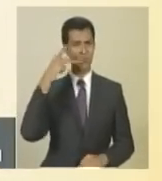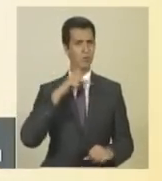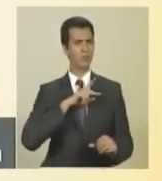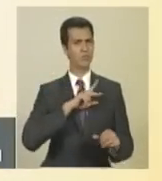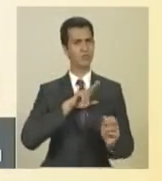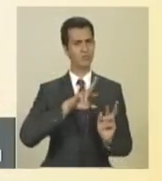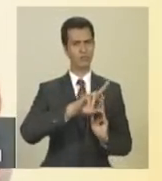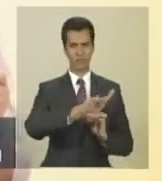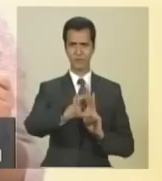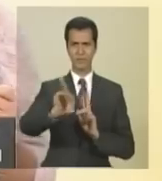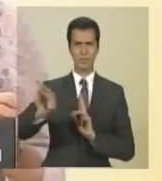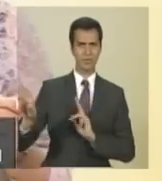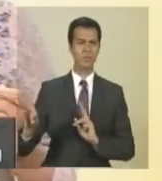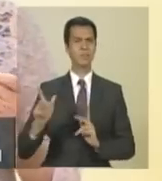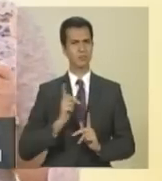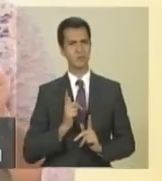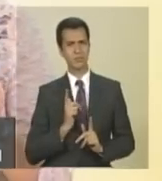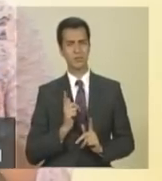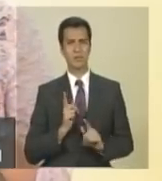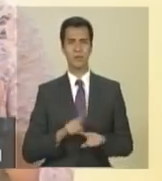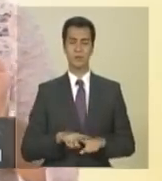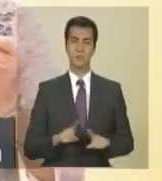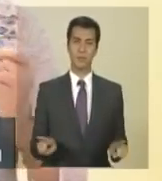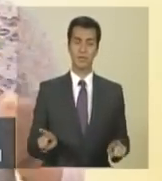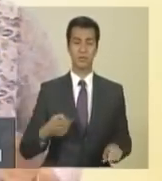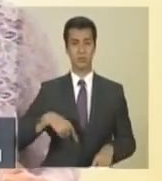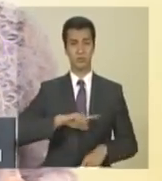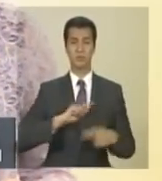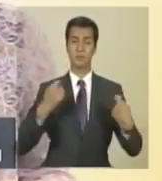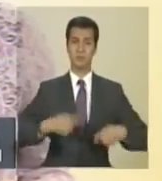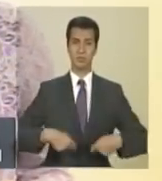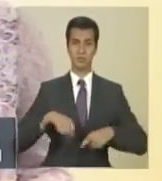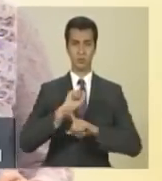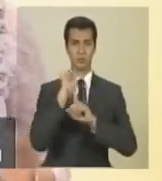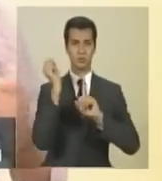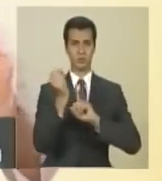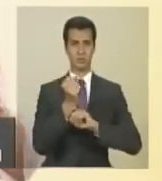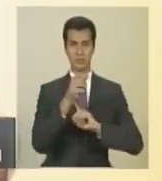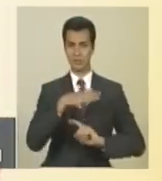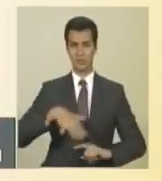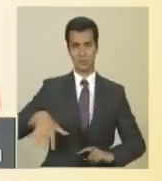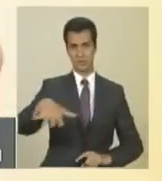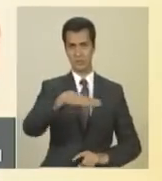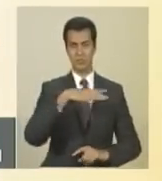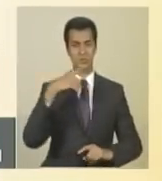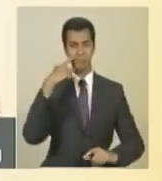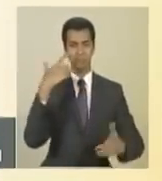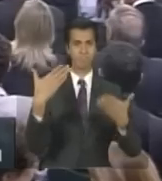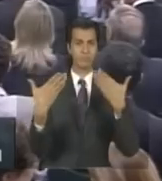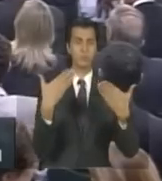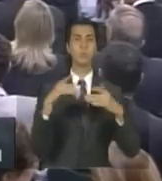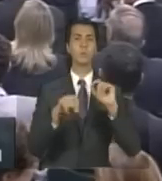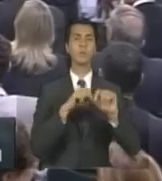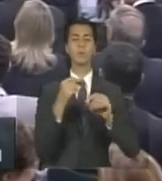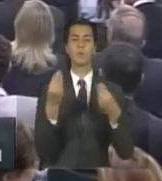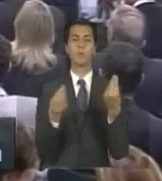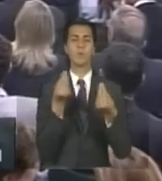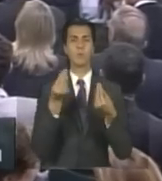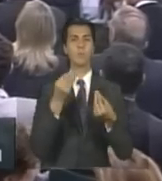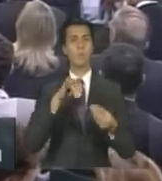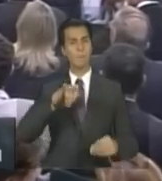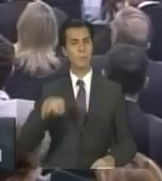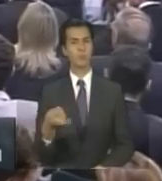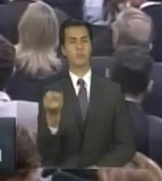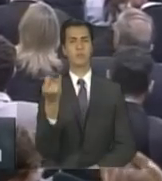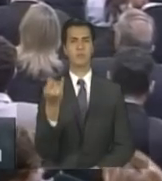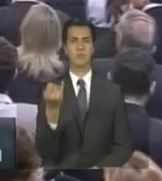Mas nós temos de medir uma sociedade pelo grau de oportunidade que